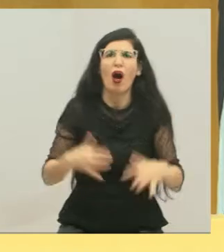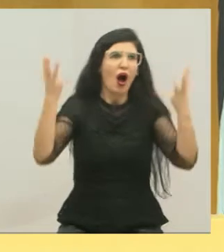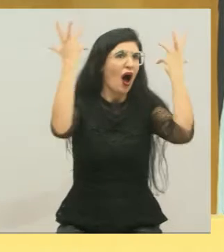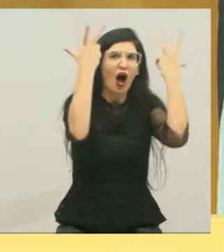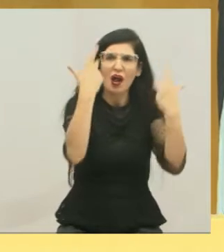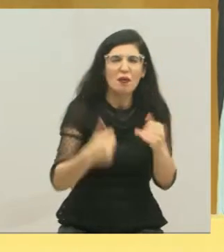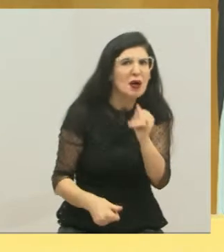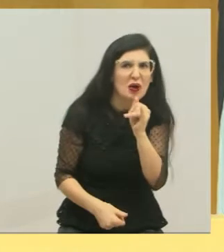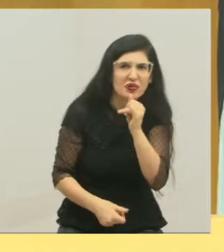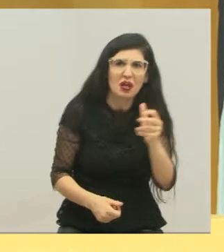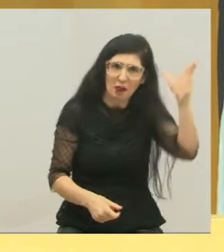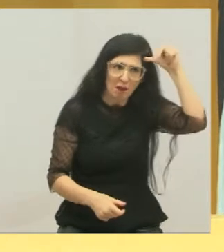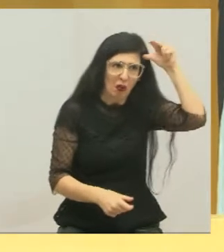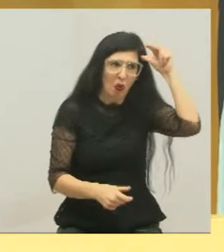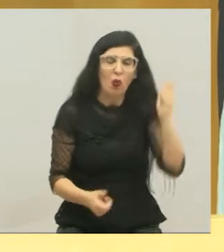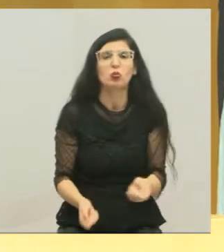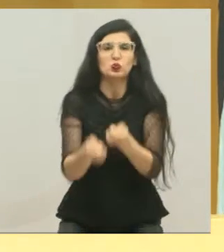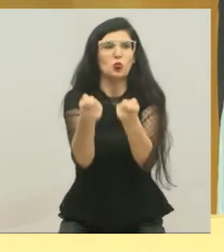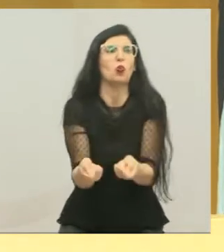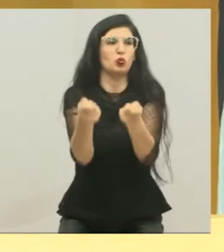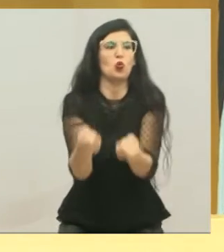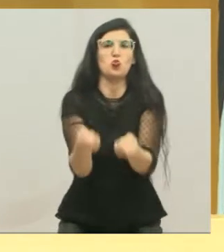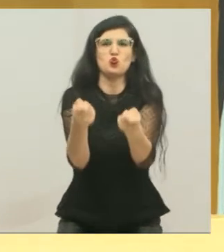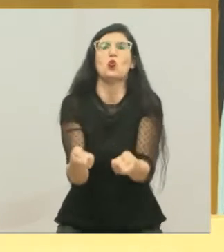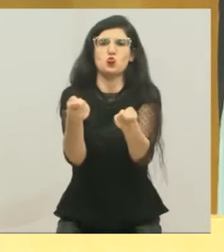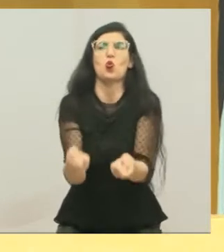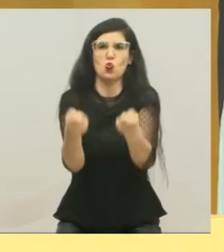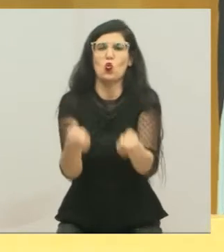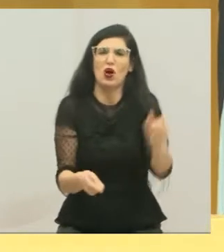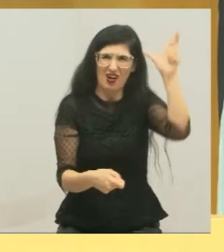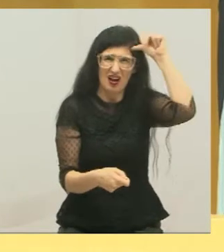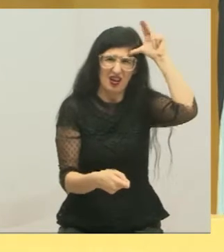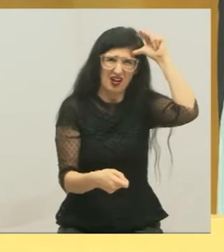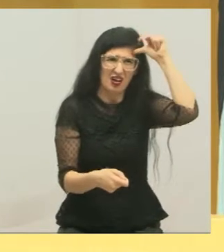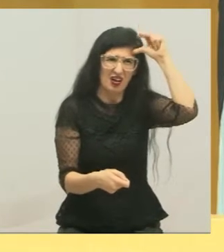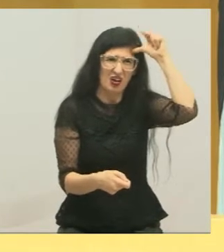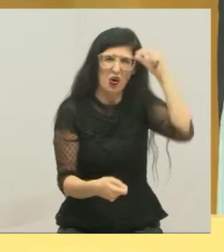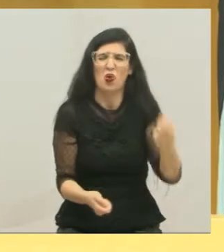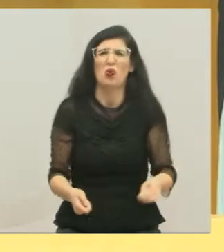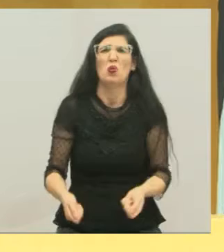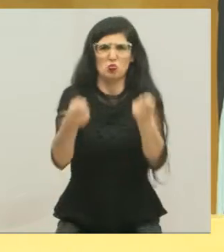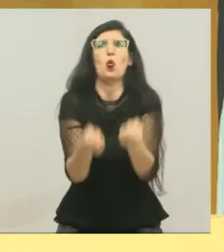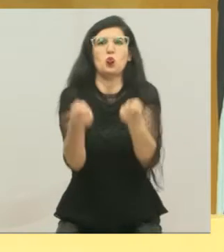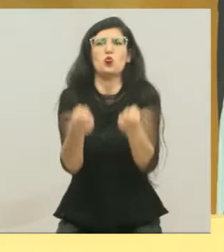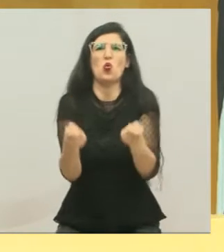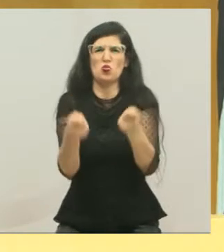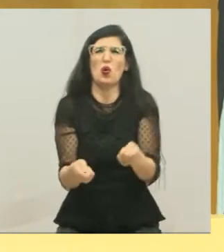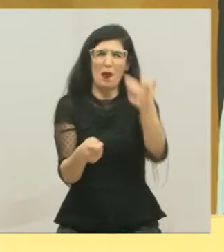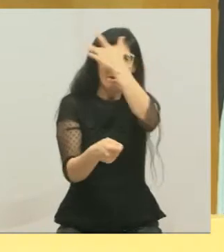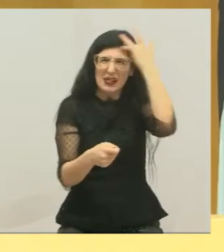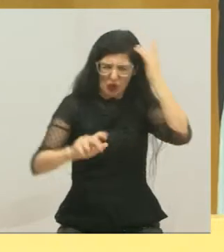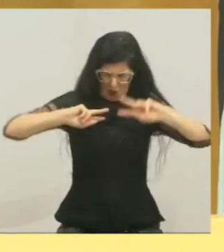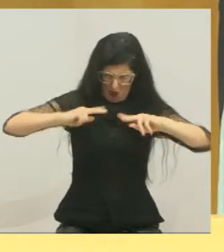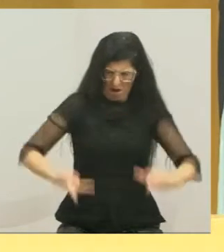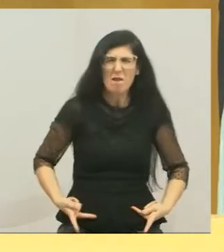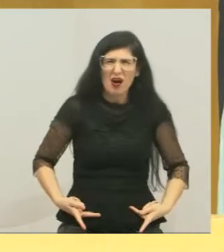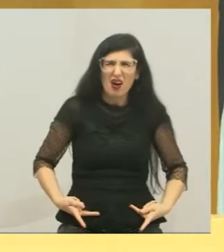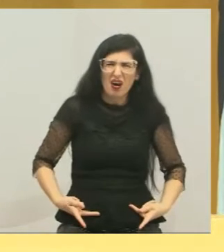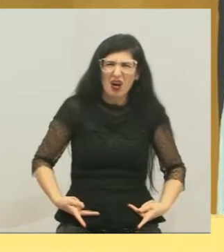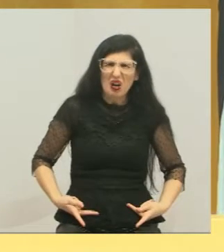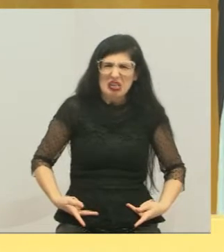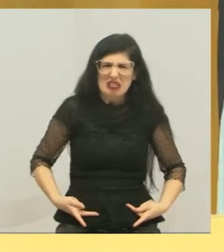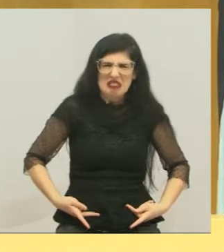das carroças né que fica aí sofrendo carregando Aquele monte de entulho então animal